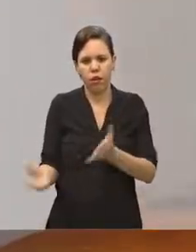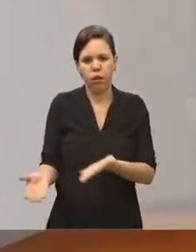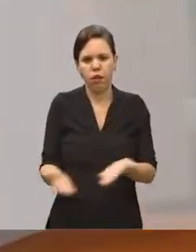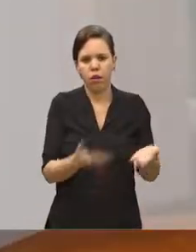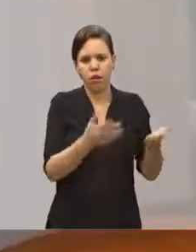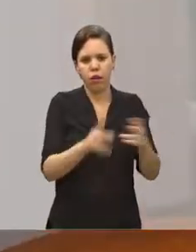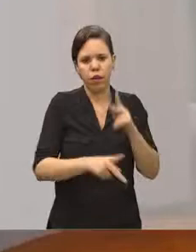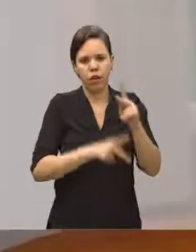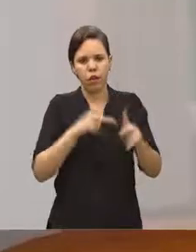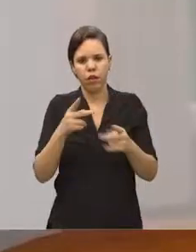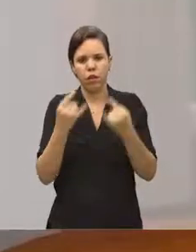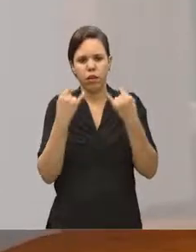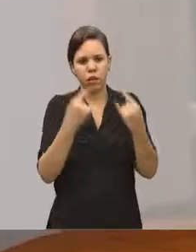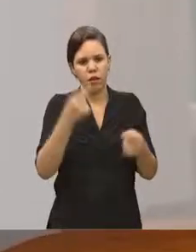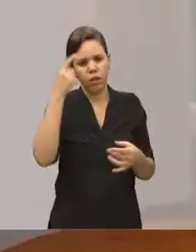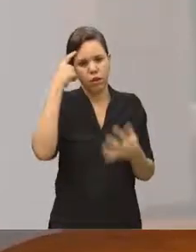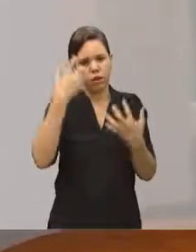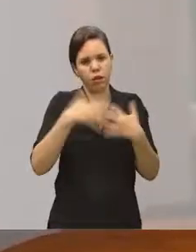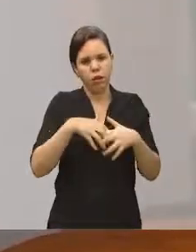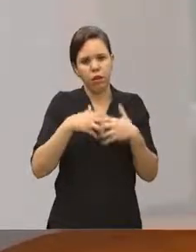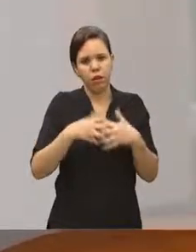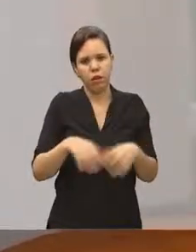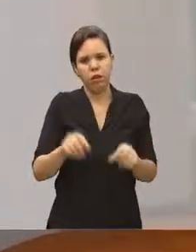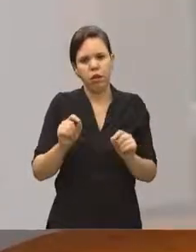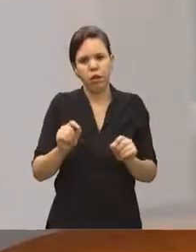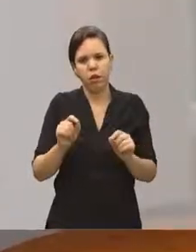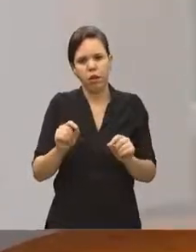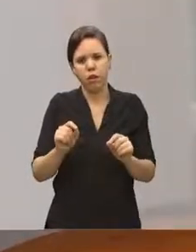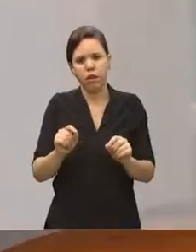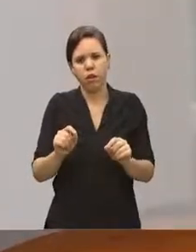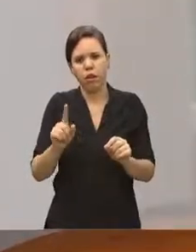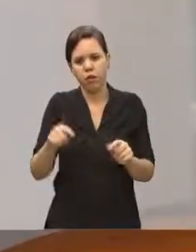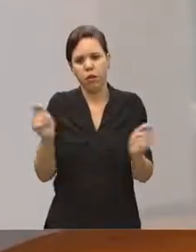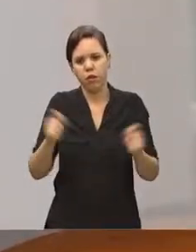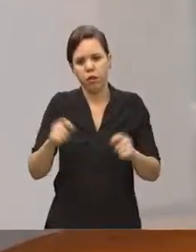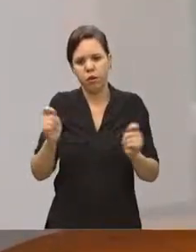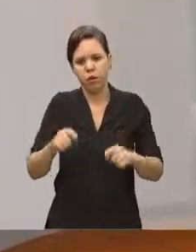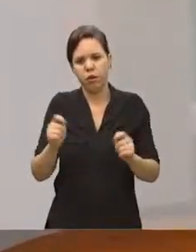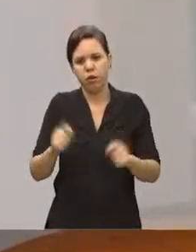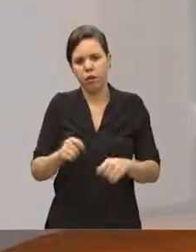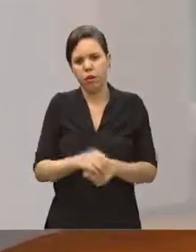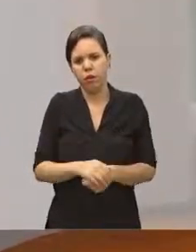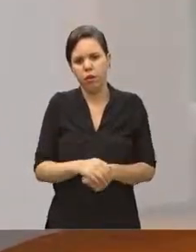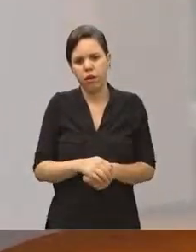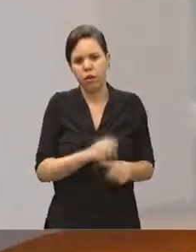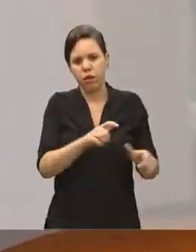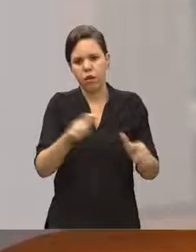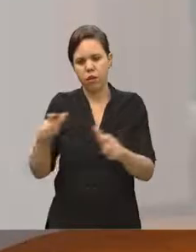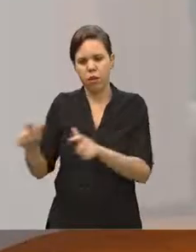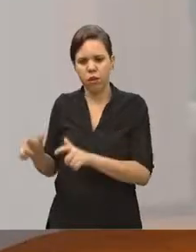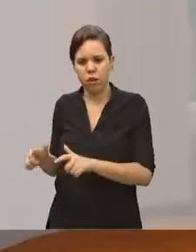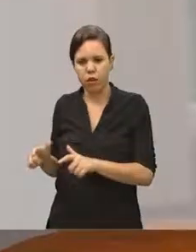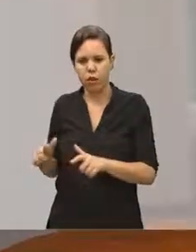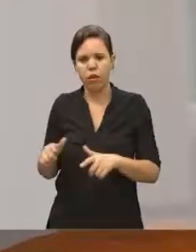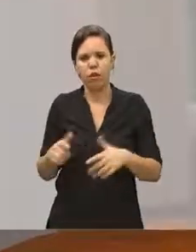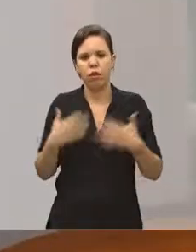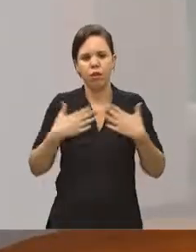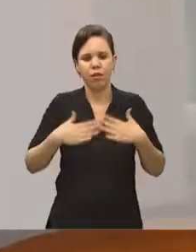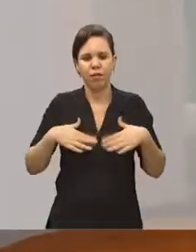as pessoas a pensarem que é possível um ambiente